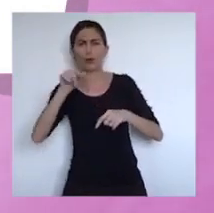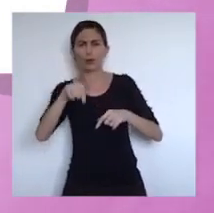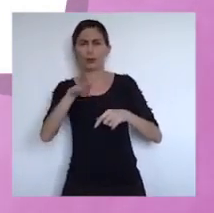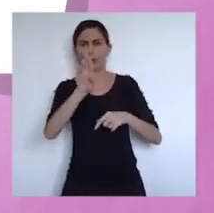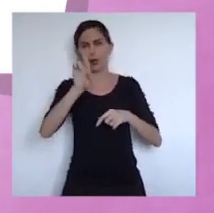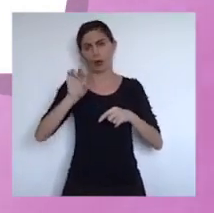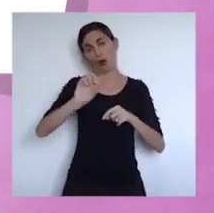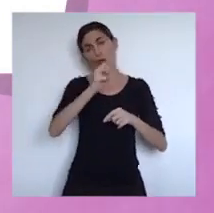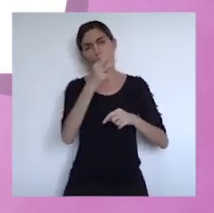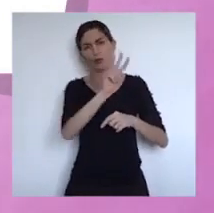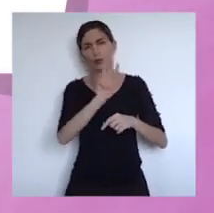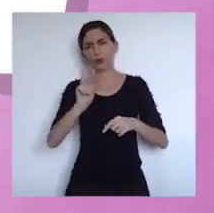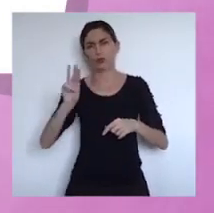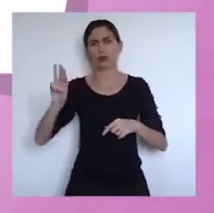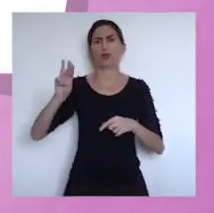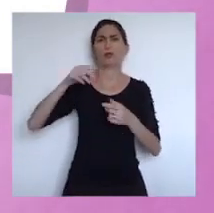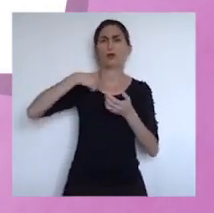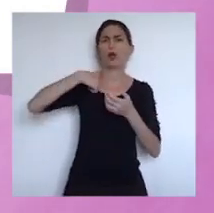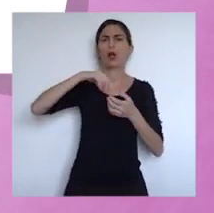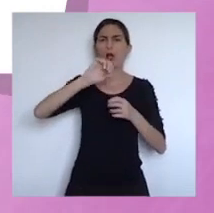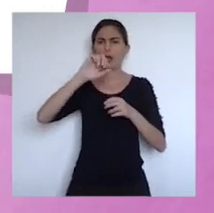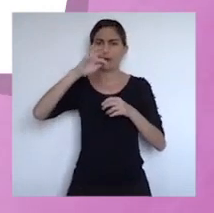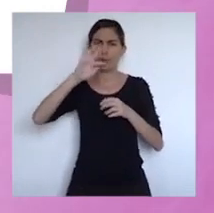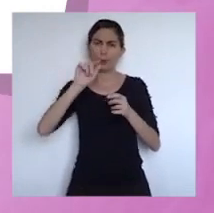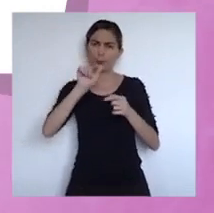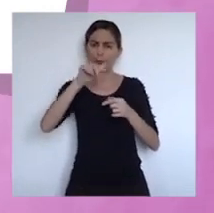secmulher.pe.gov.br ou pelo